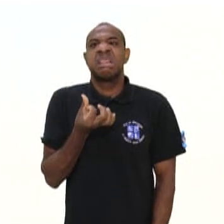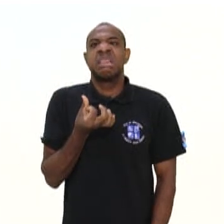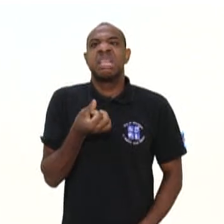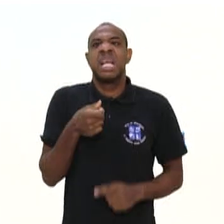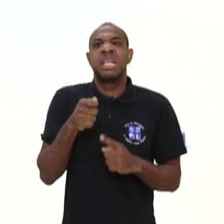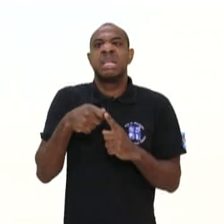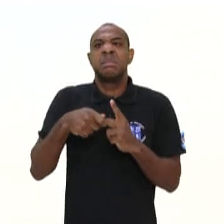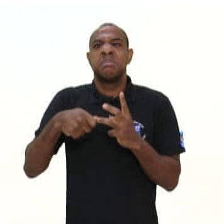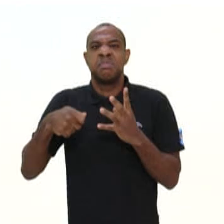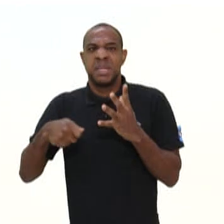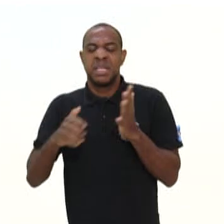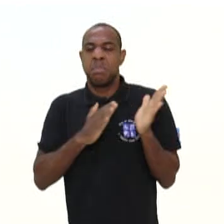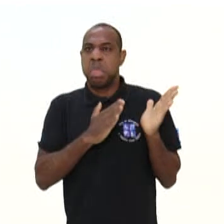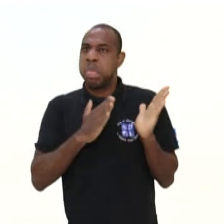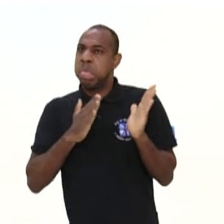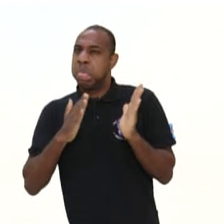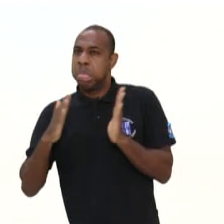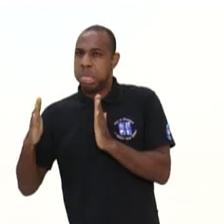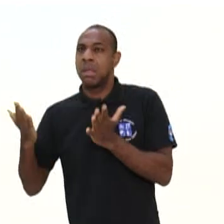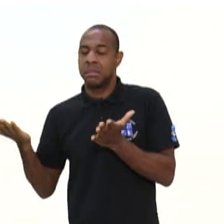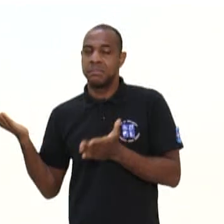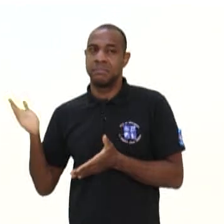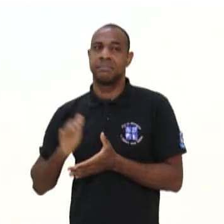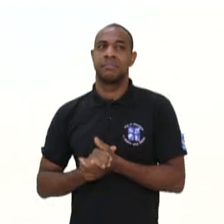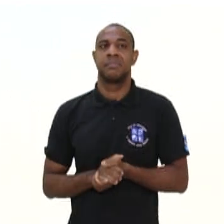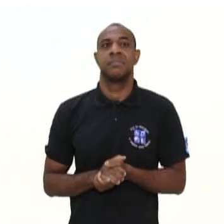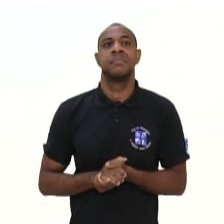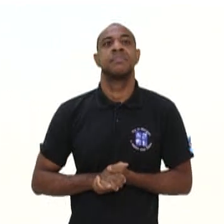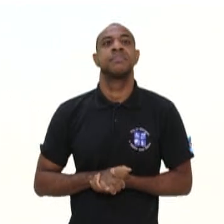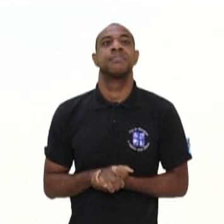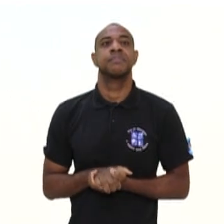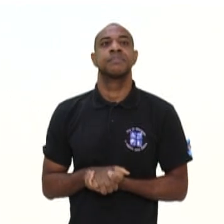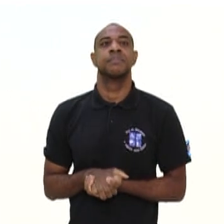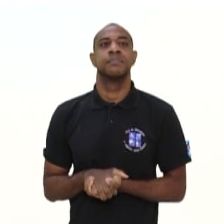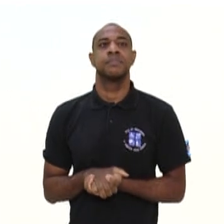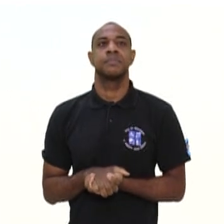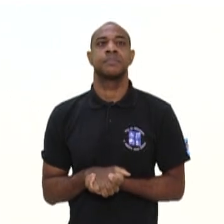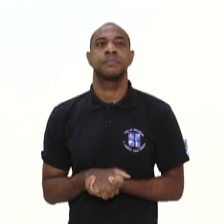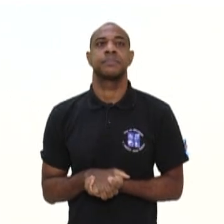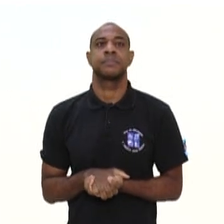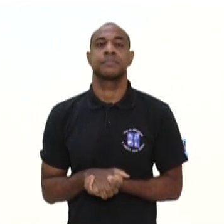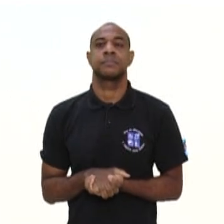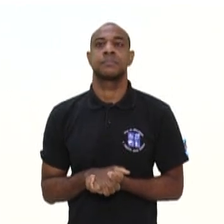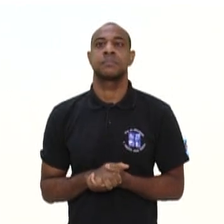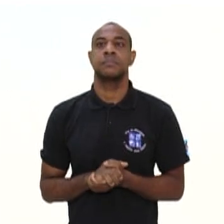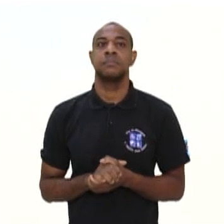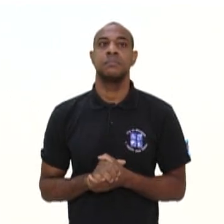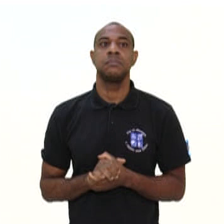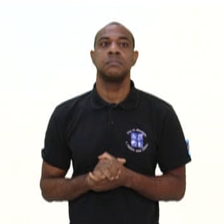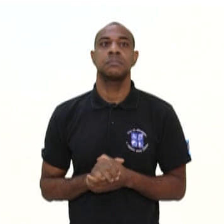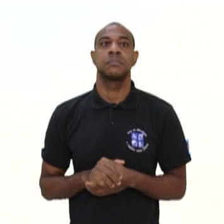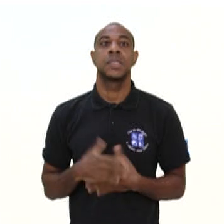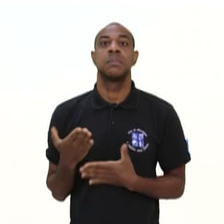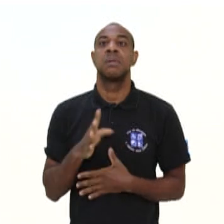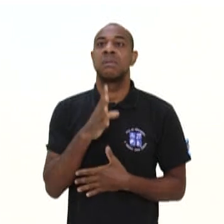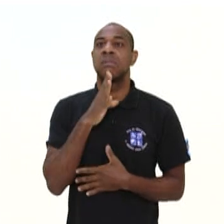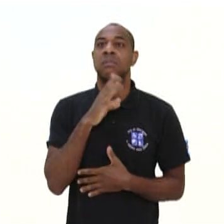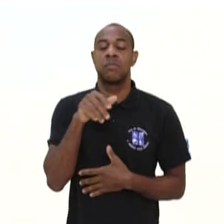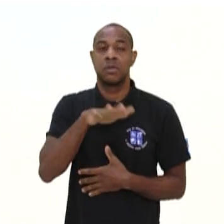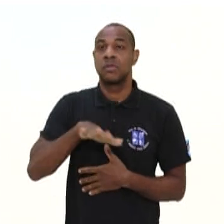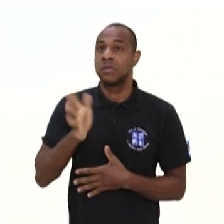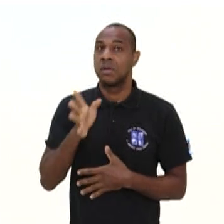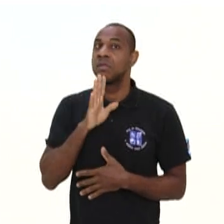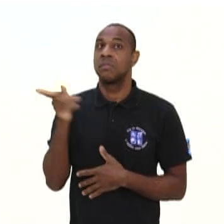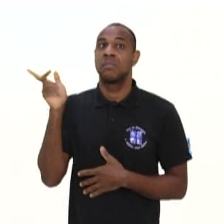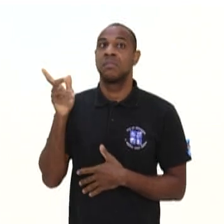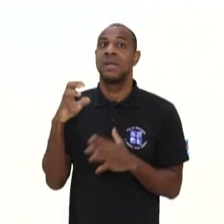sendo considerada de curta duração. Porém, também tem manifestações que pode agravar também, né? Uma bastante conhecida, bastante falada,